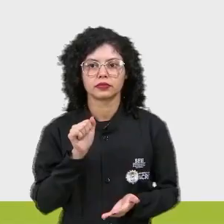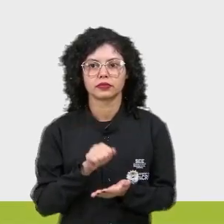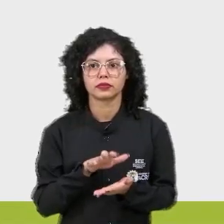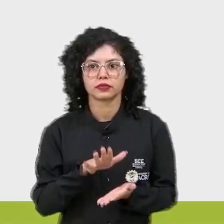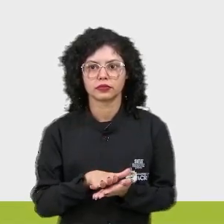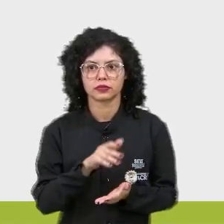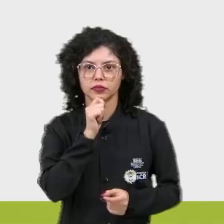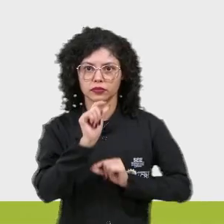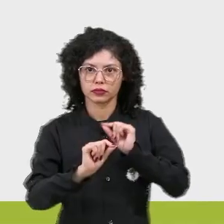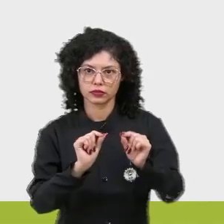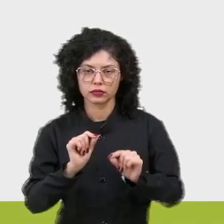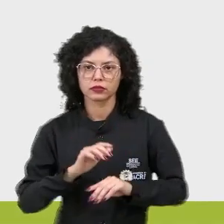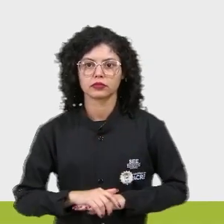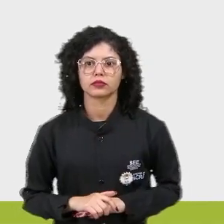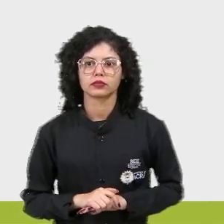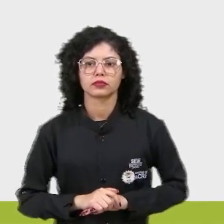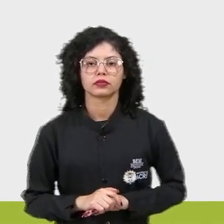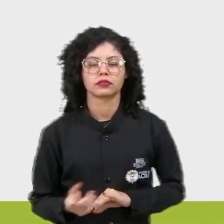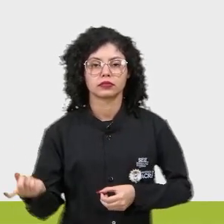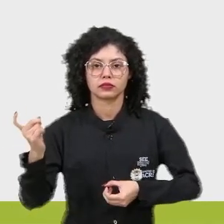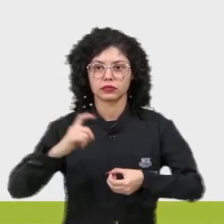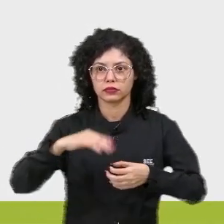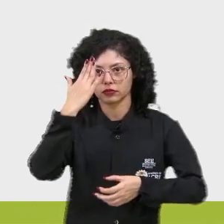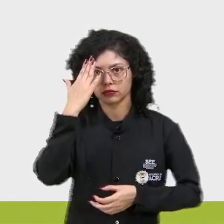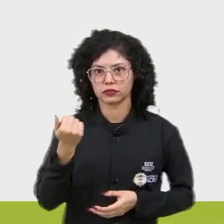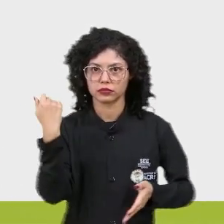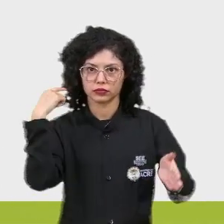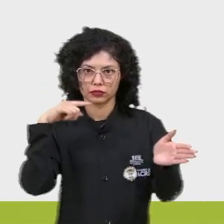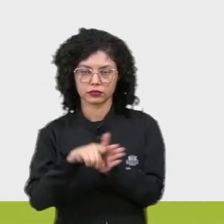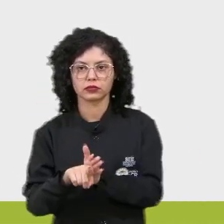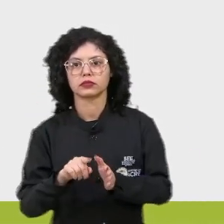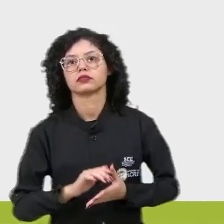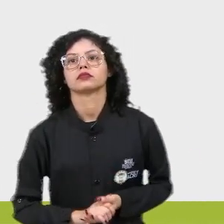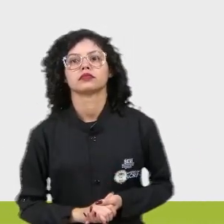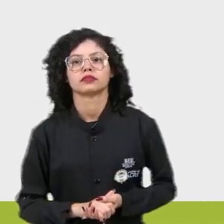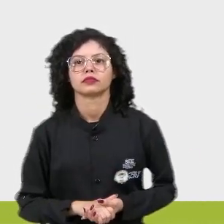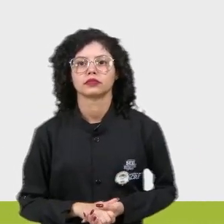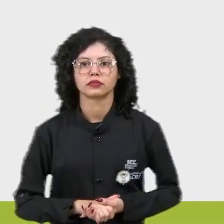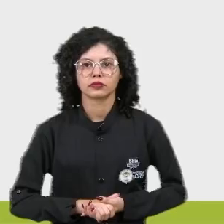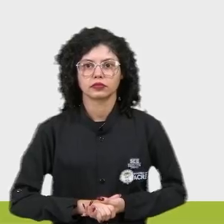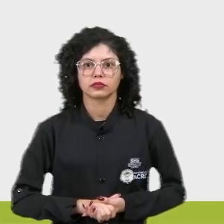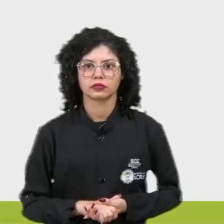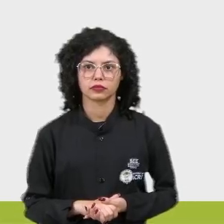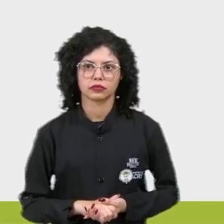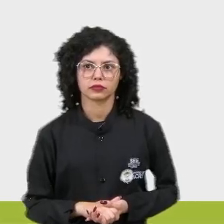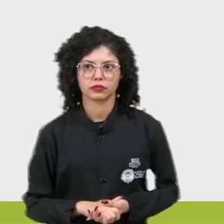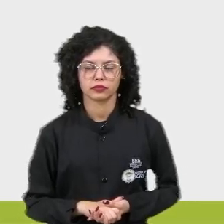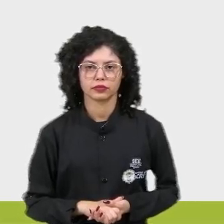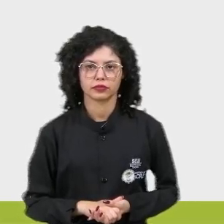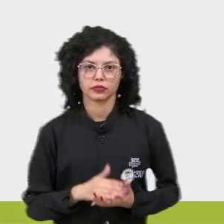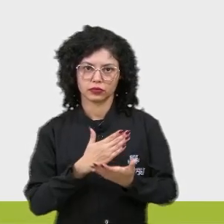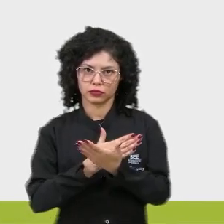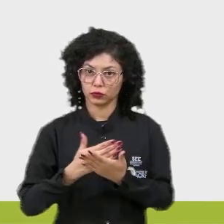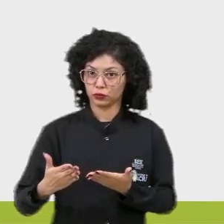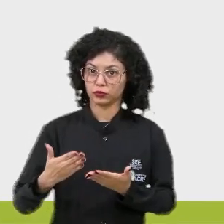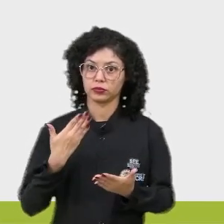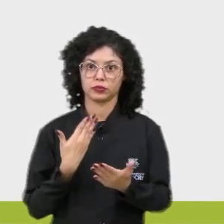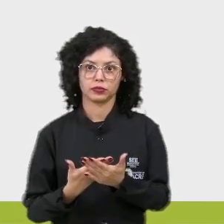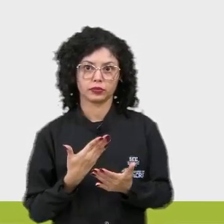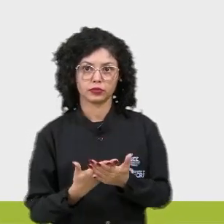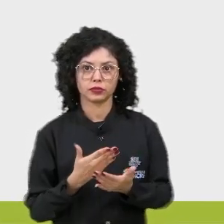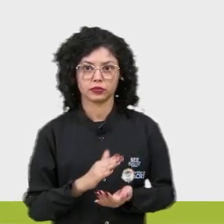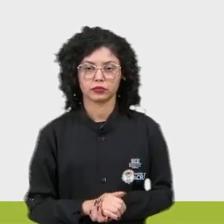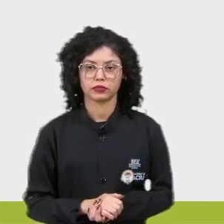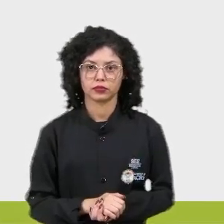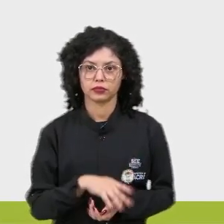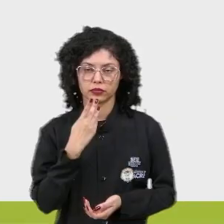de tudo isso, vamos lá retomar a questão que eu conversei com vocês aí no...